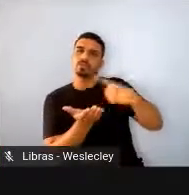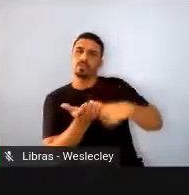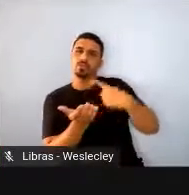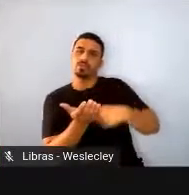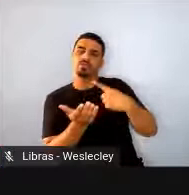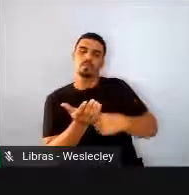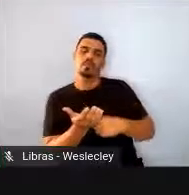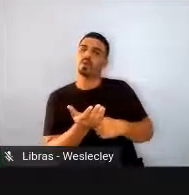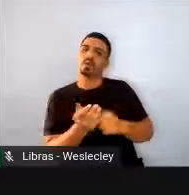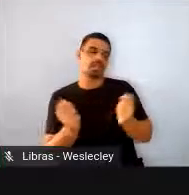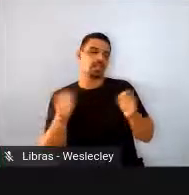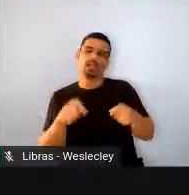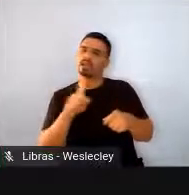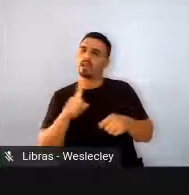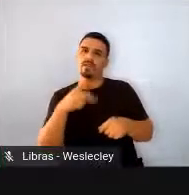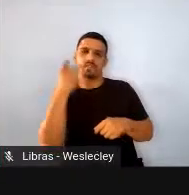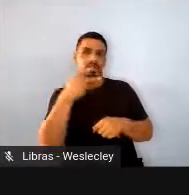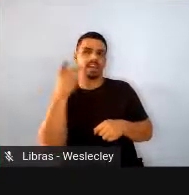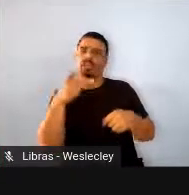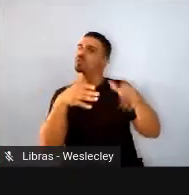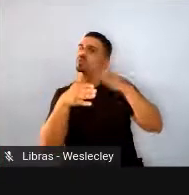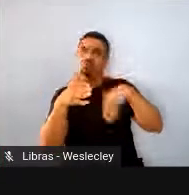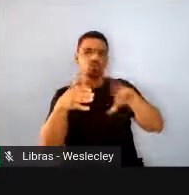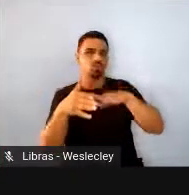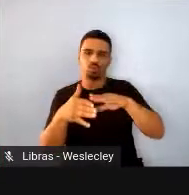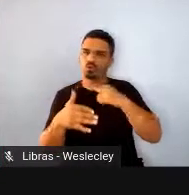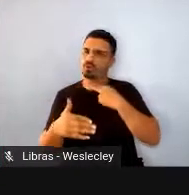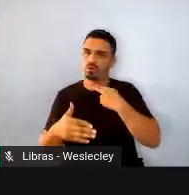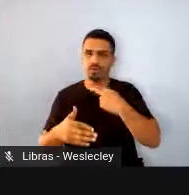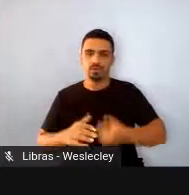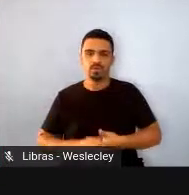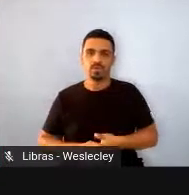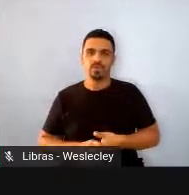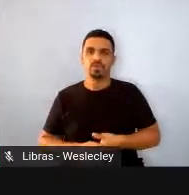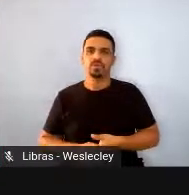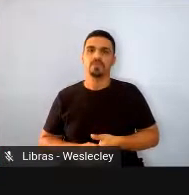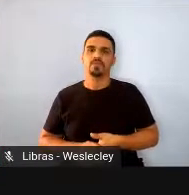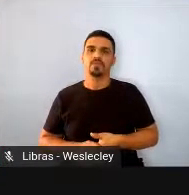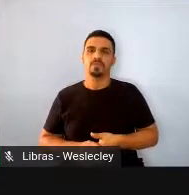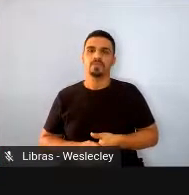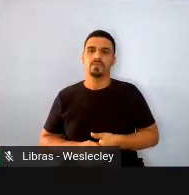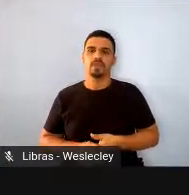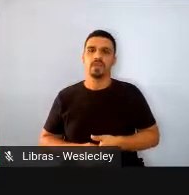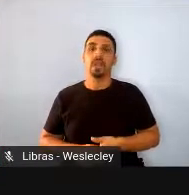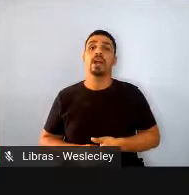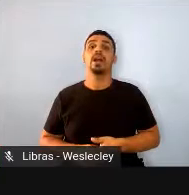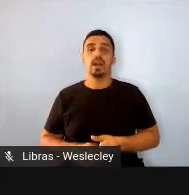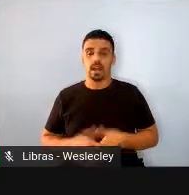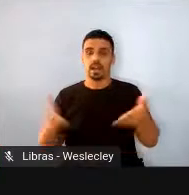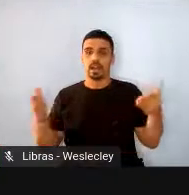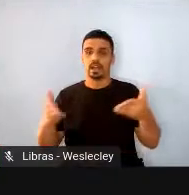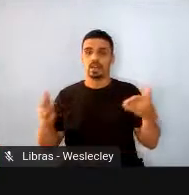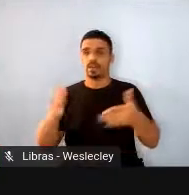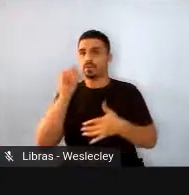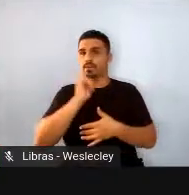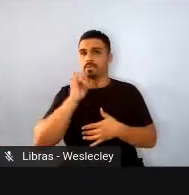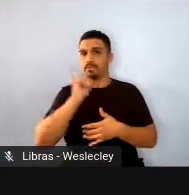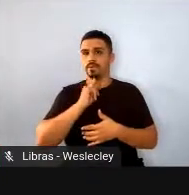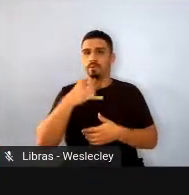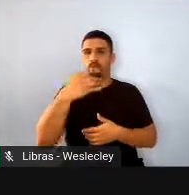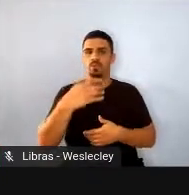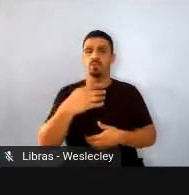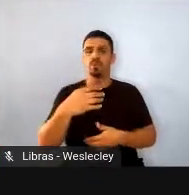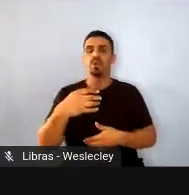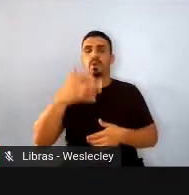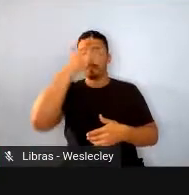guardar algumas pois coisas para as perguntas. Mostra aí os exemplos dos jornalistas. E dos jornalistas, isso, que também